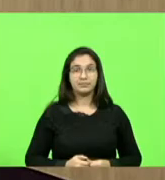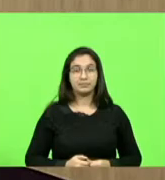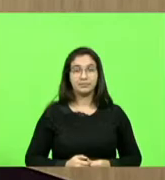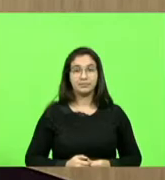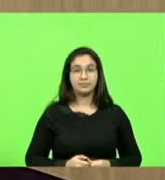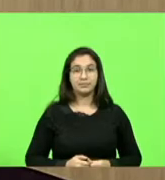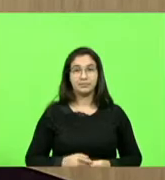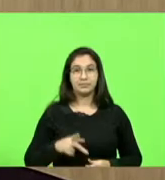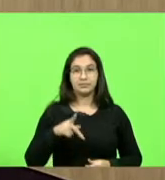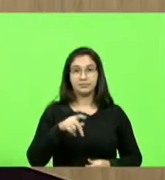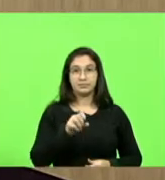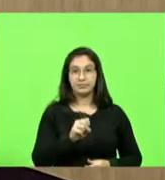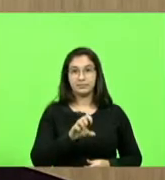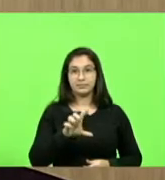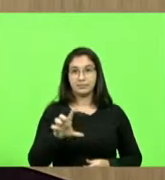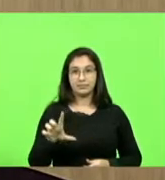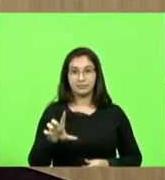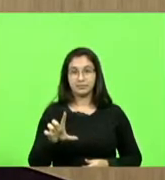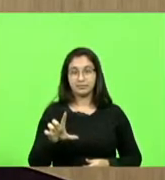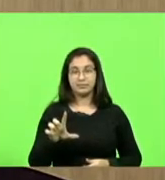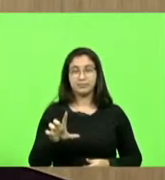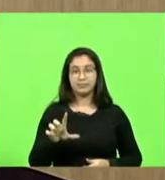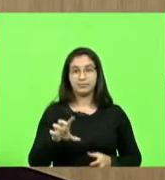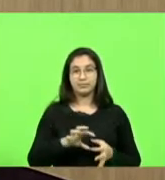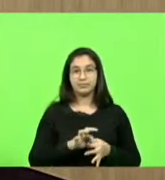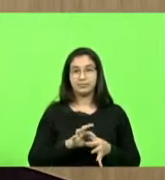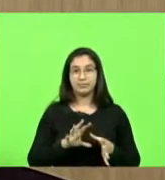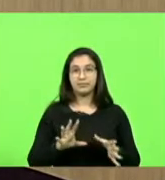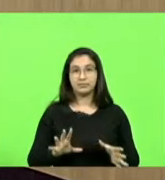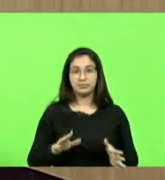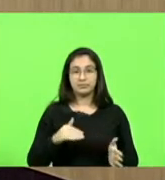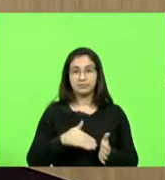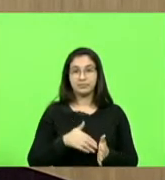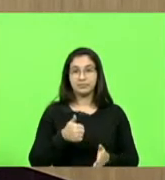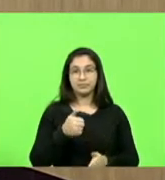Bloco PSL, Partido Liberal, por 15 minutos.